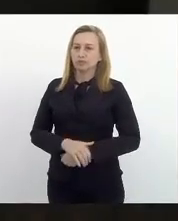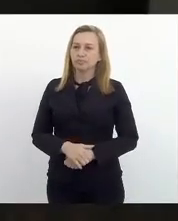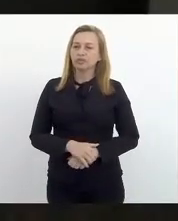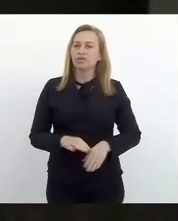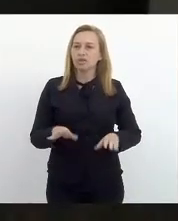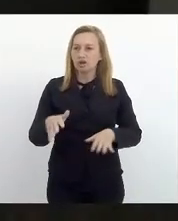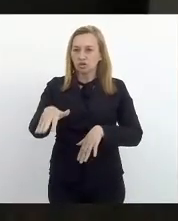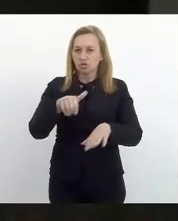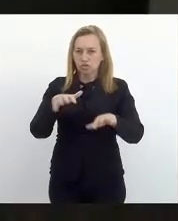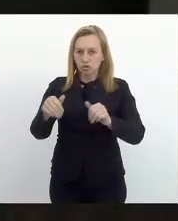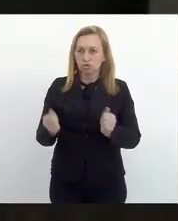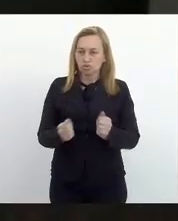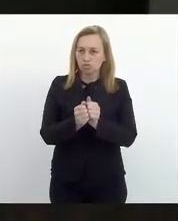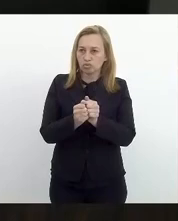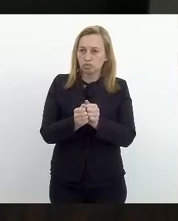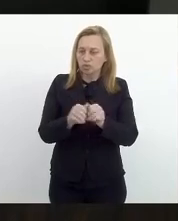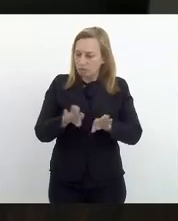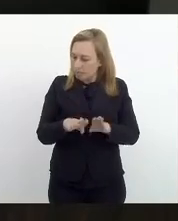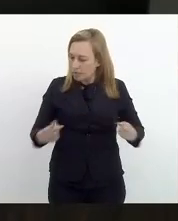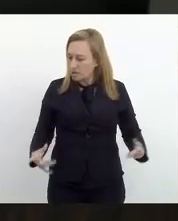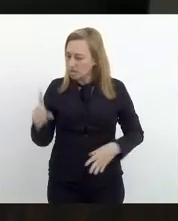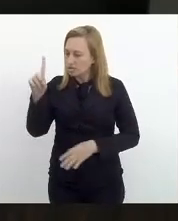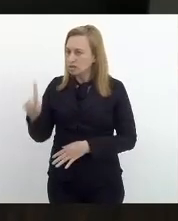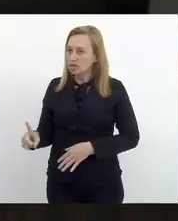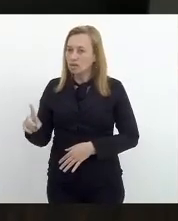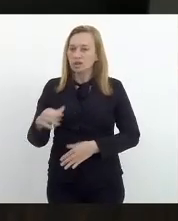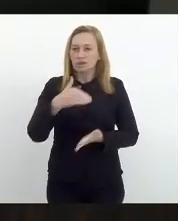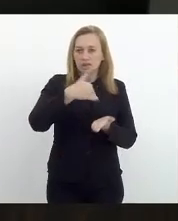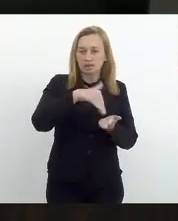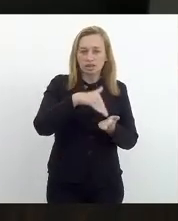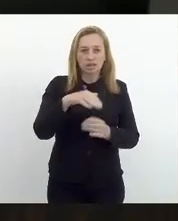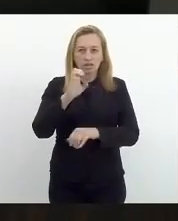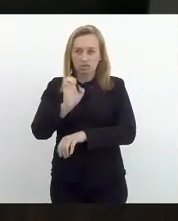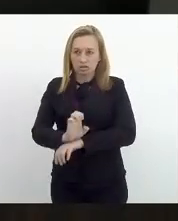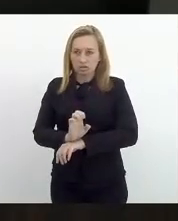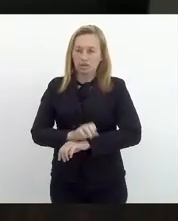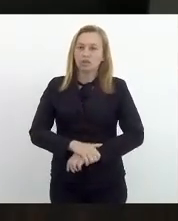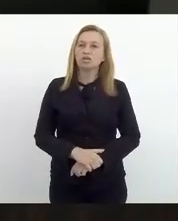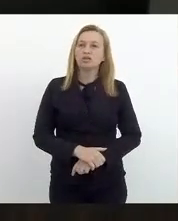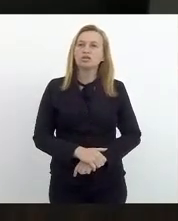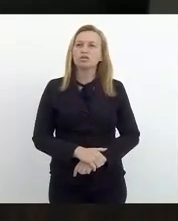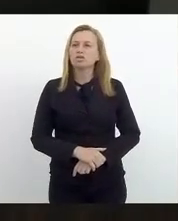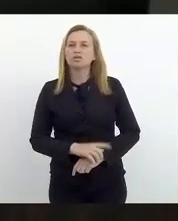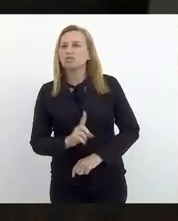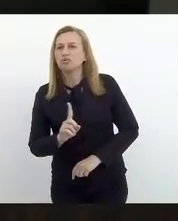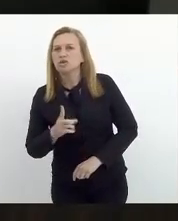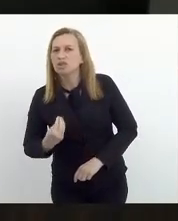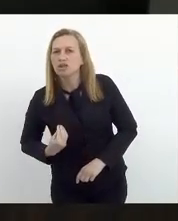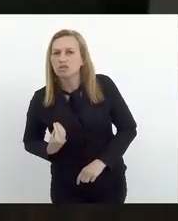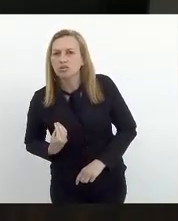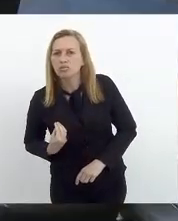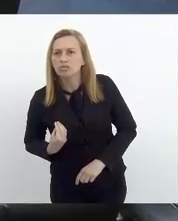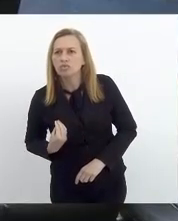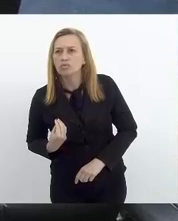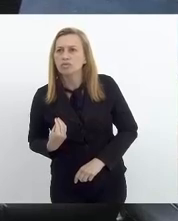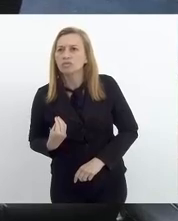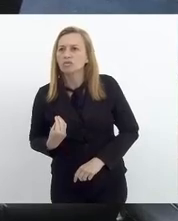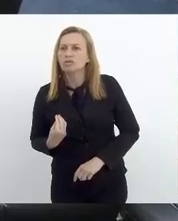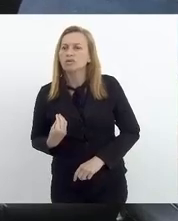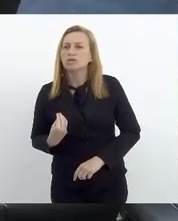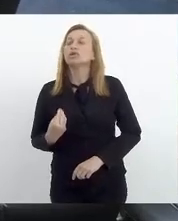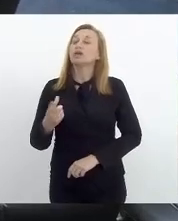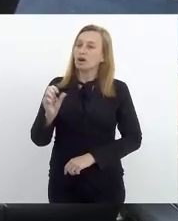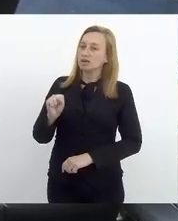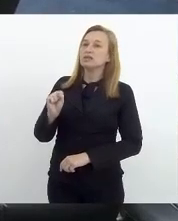compor a mesa conosco o secretário de estado não tá eu o